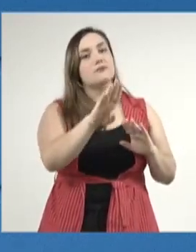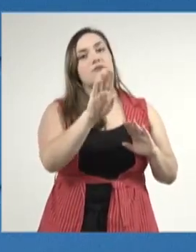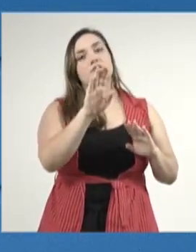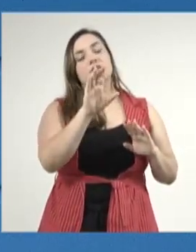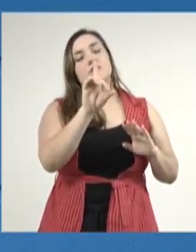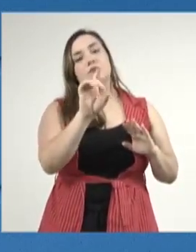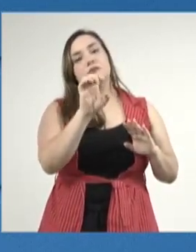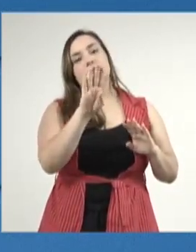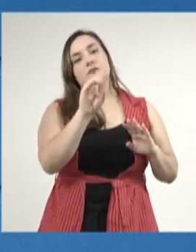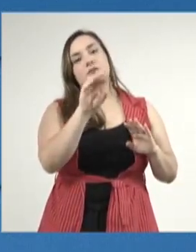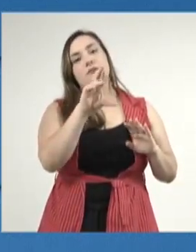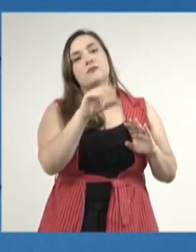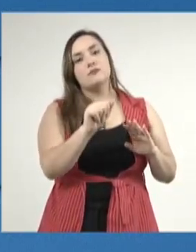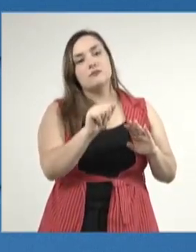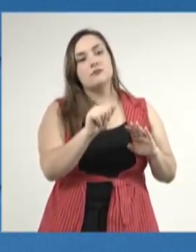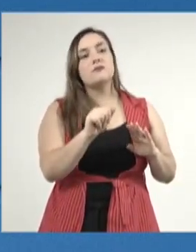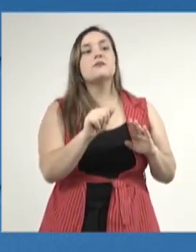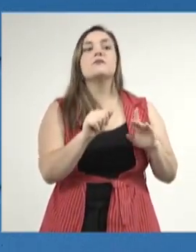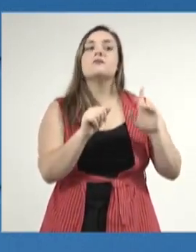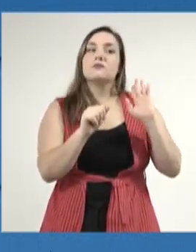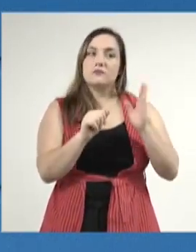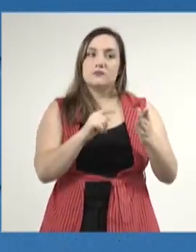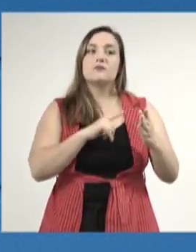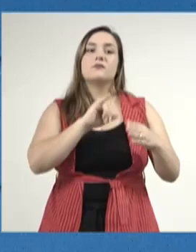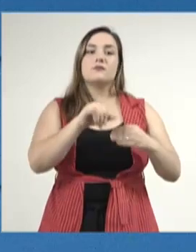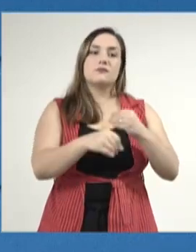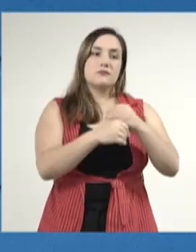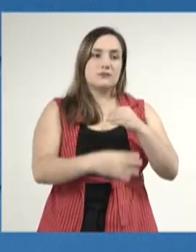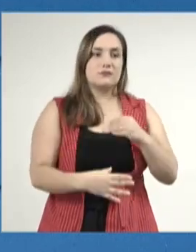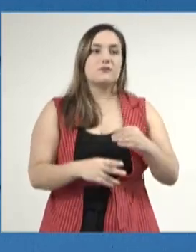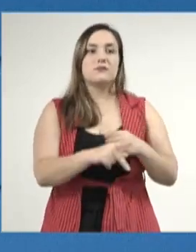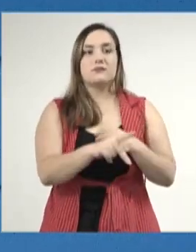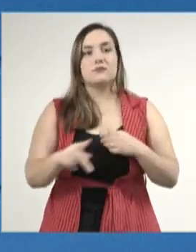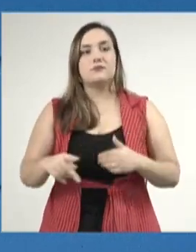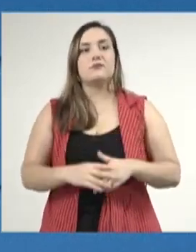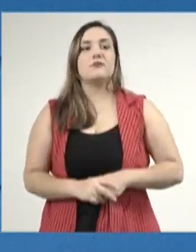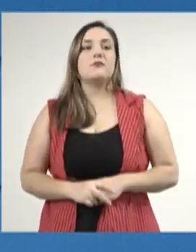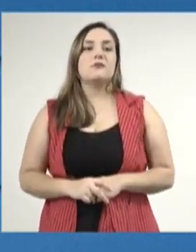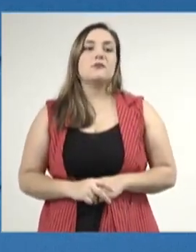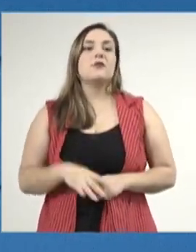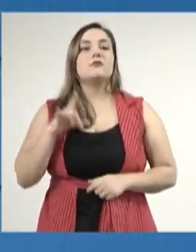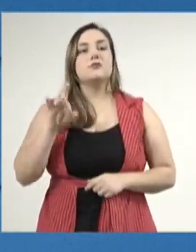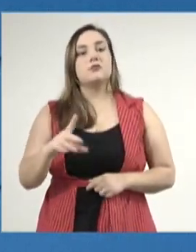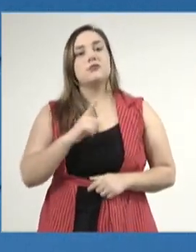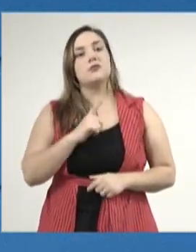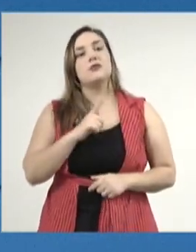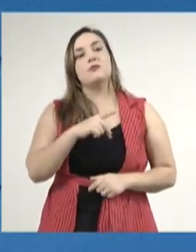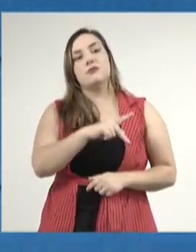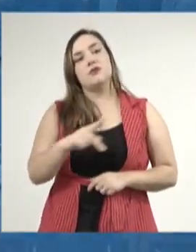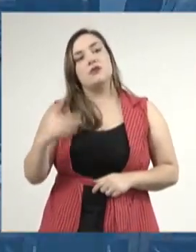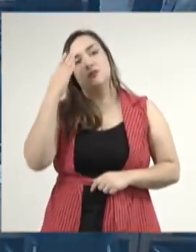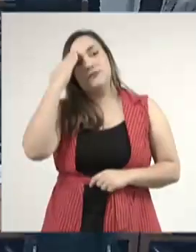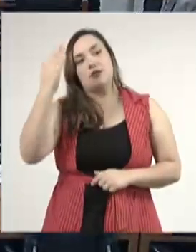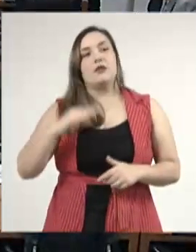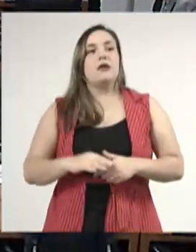Barbieri Pereira, com a devida justificativa em anexo, senhor presidente. É o que tínhamos. Muito obrigado.